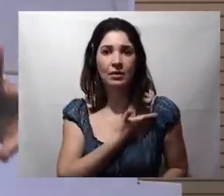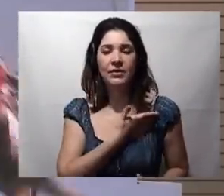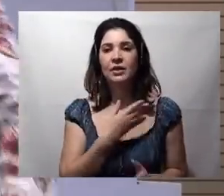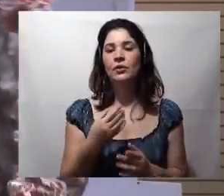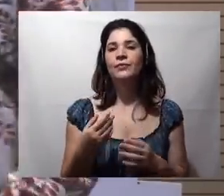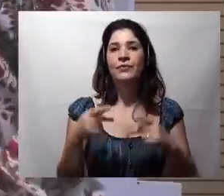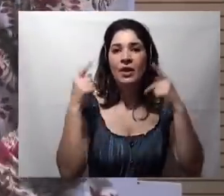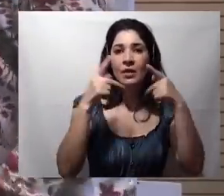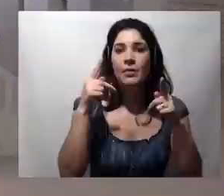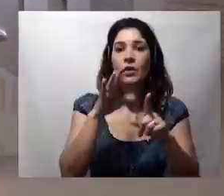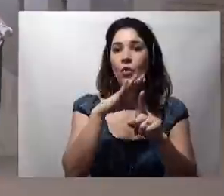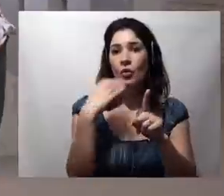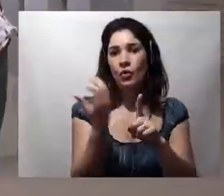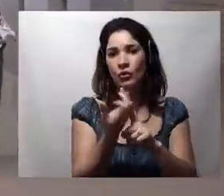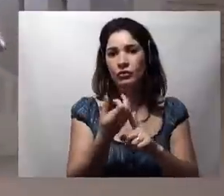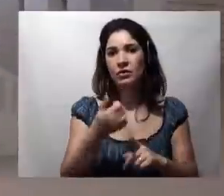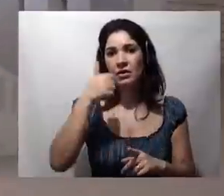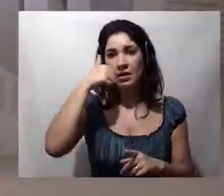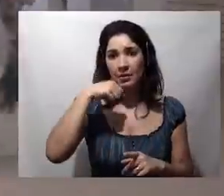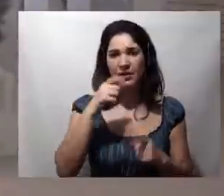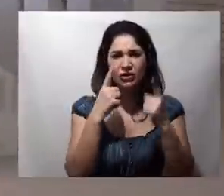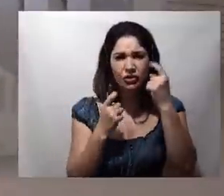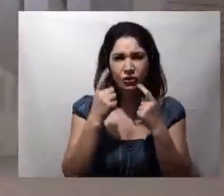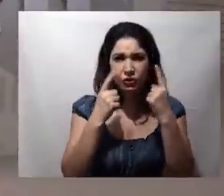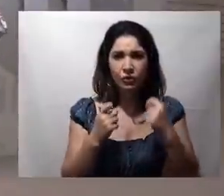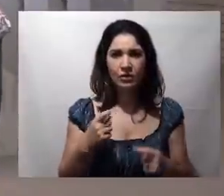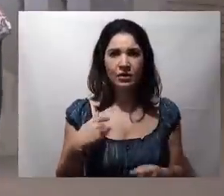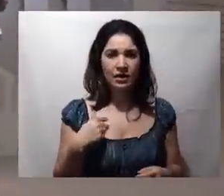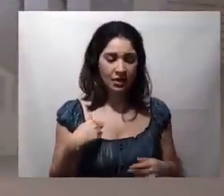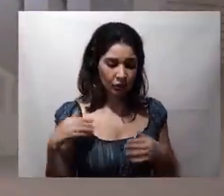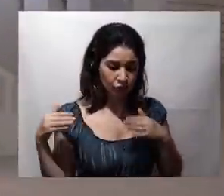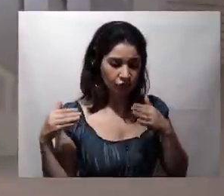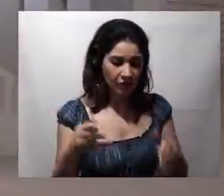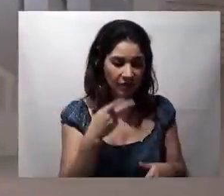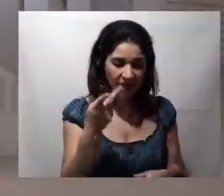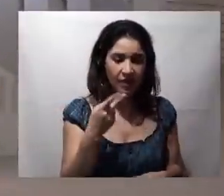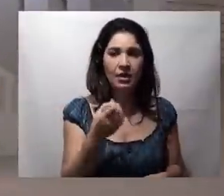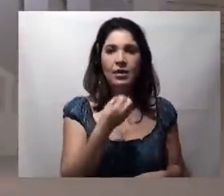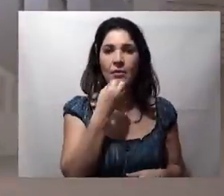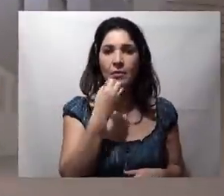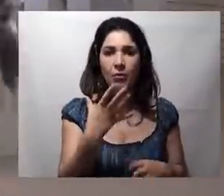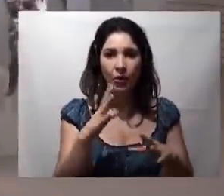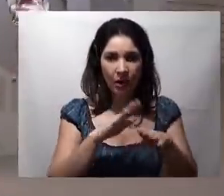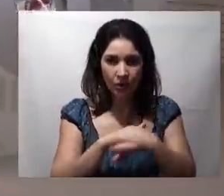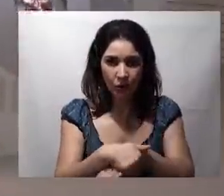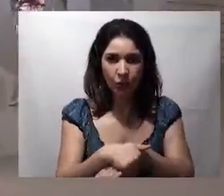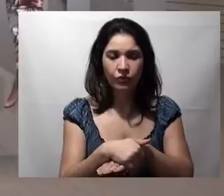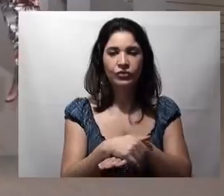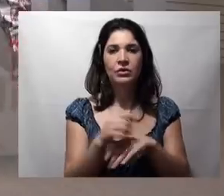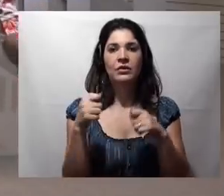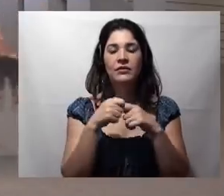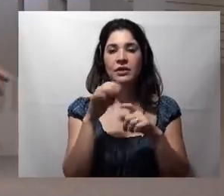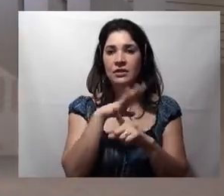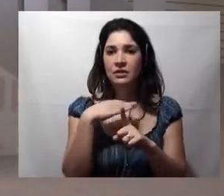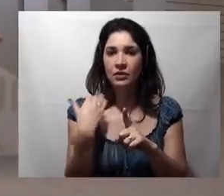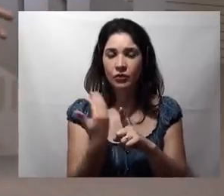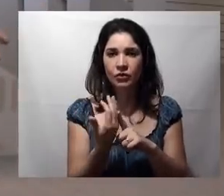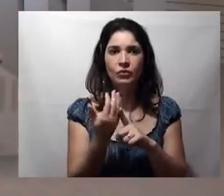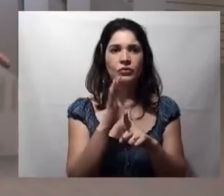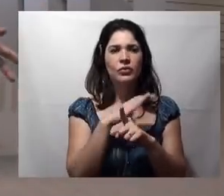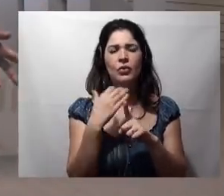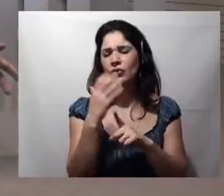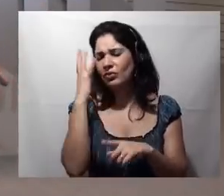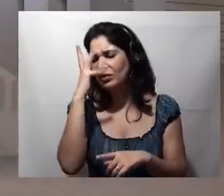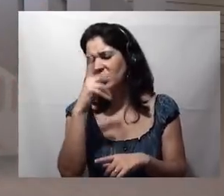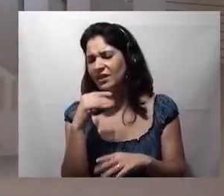bom e quando a mãe chegou a mãe tava lá eu fiz com ela sim boa noite nós fizemos o culto quando acabou o